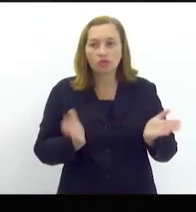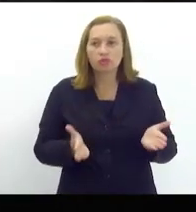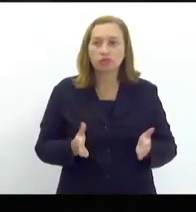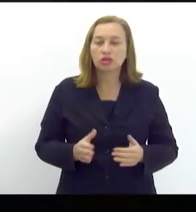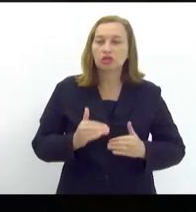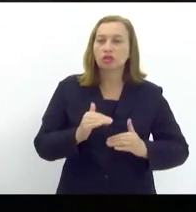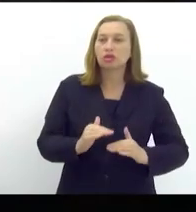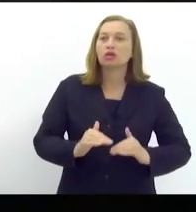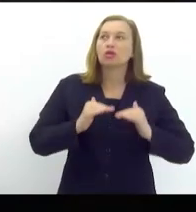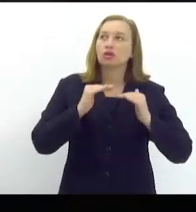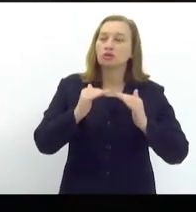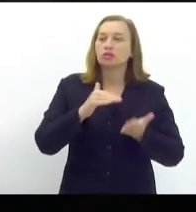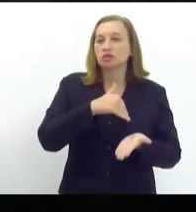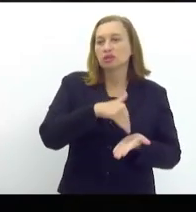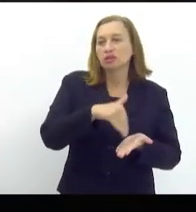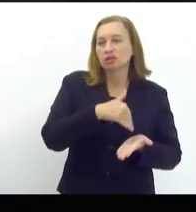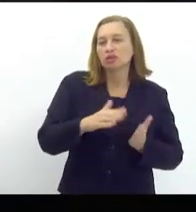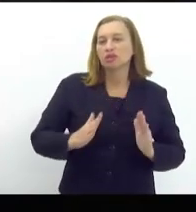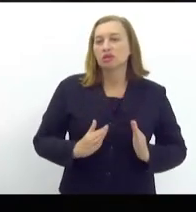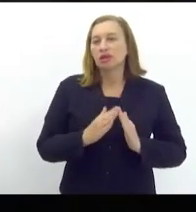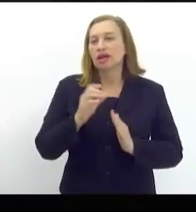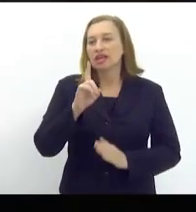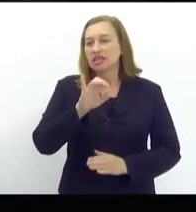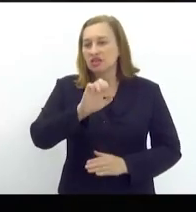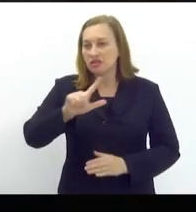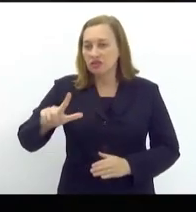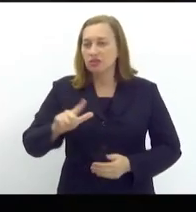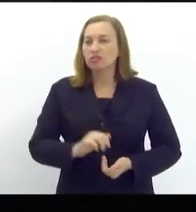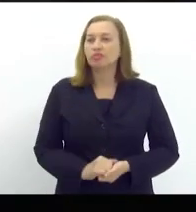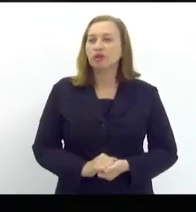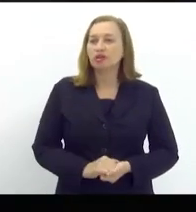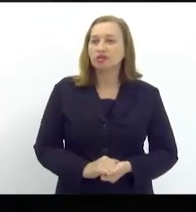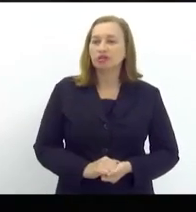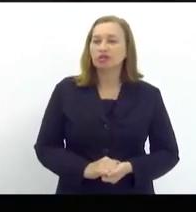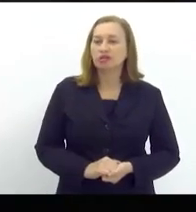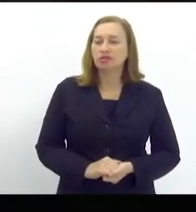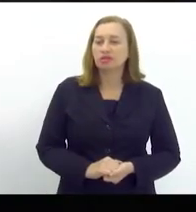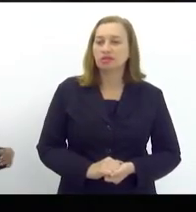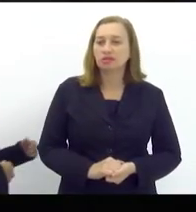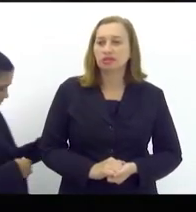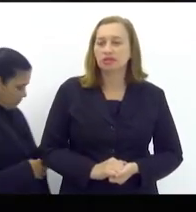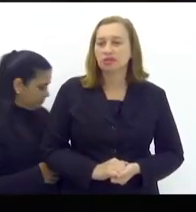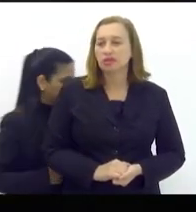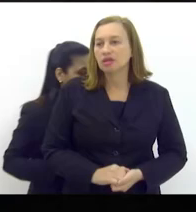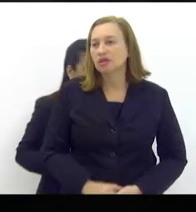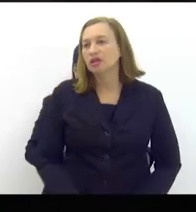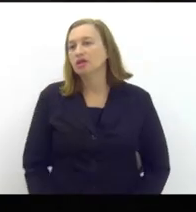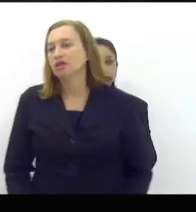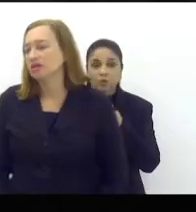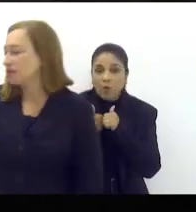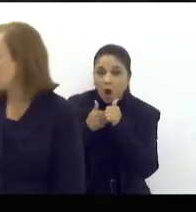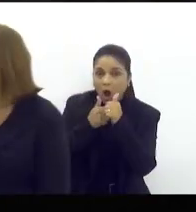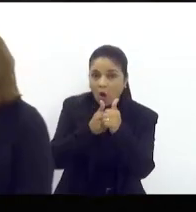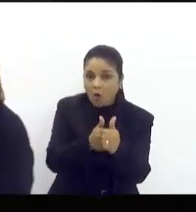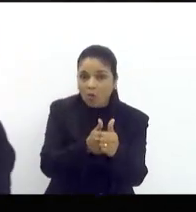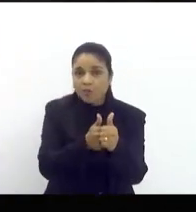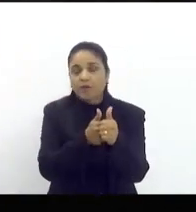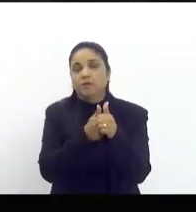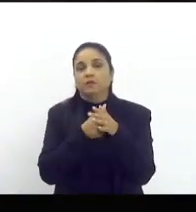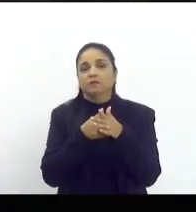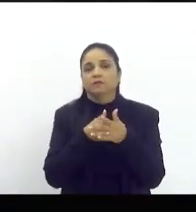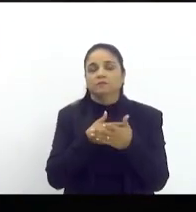subsecretário da casa civil e a gente tá acompanhando também uma data mandou o ofício para casa civil pra gente acompanhar